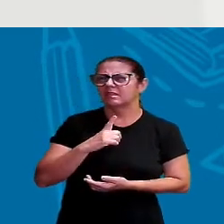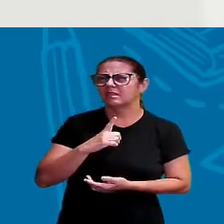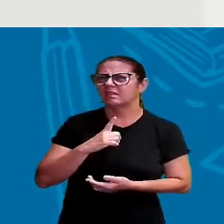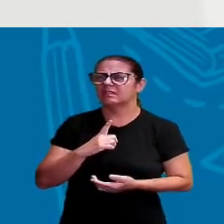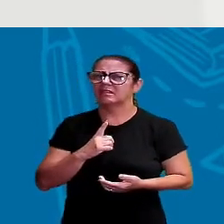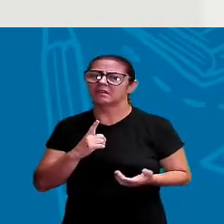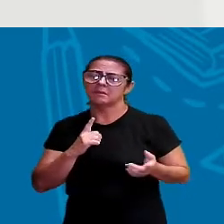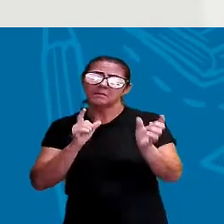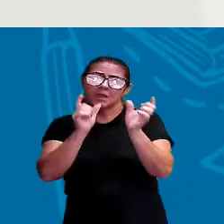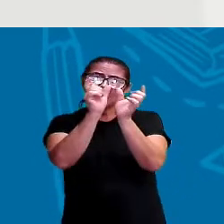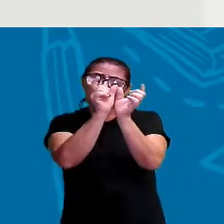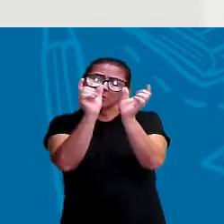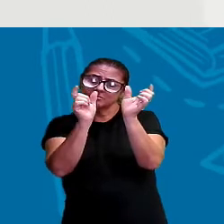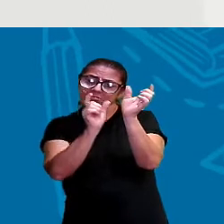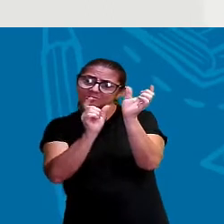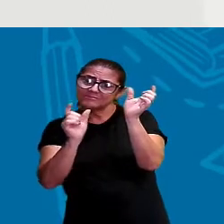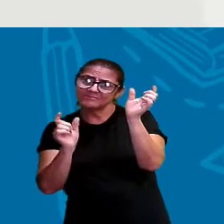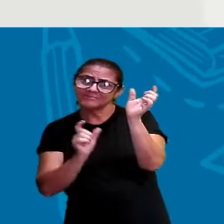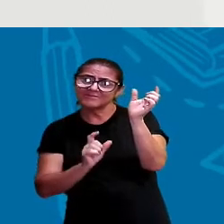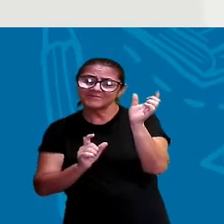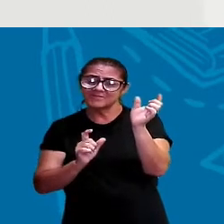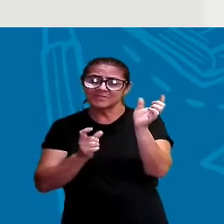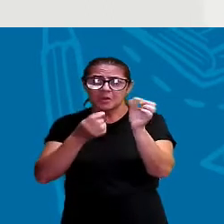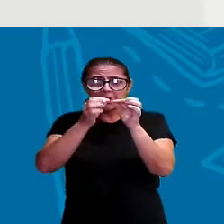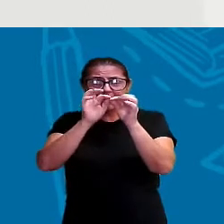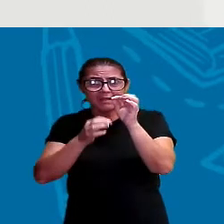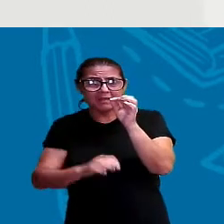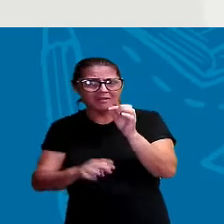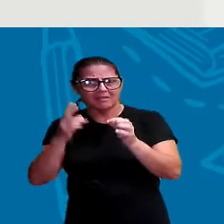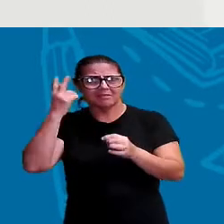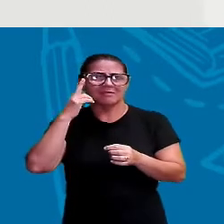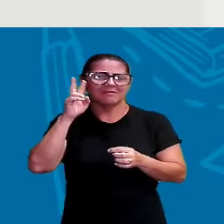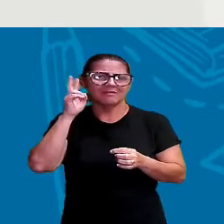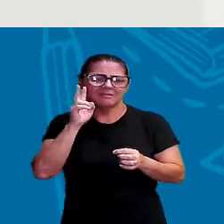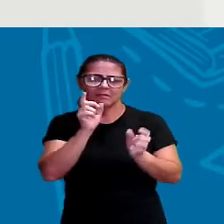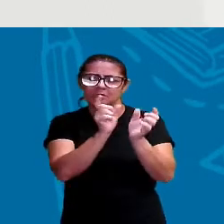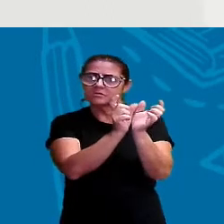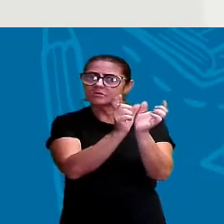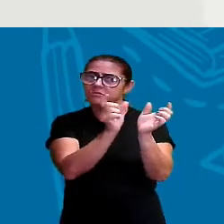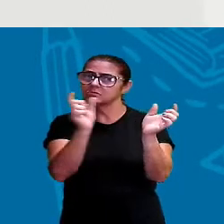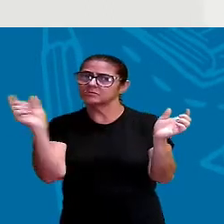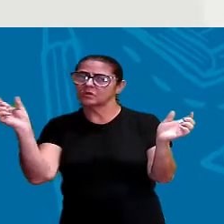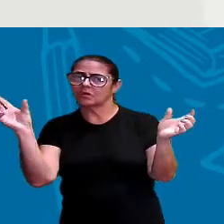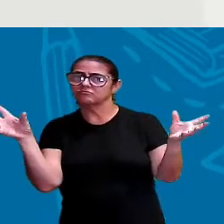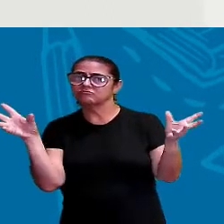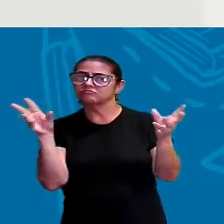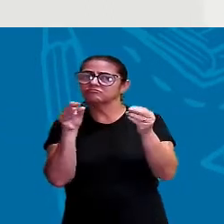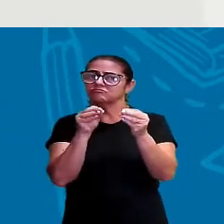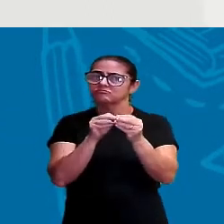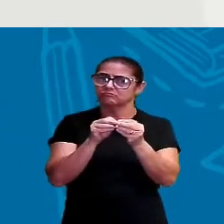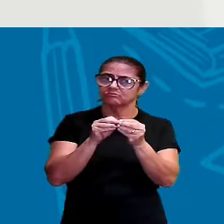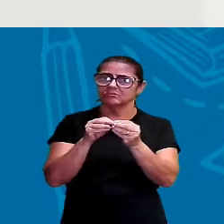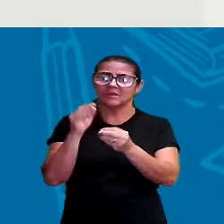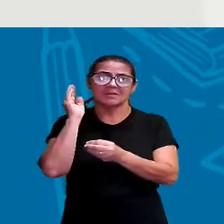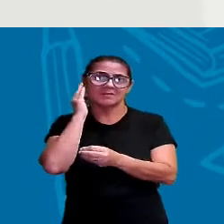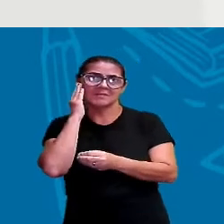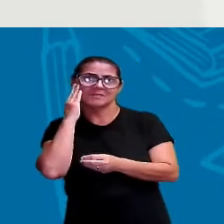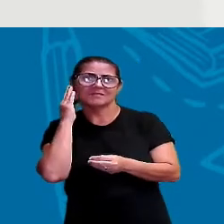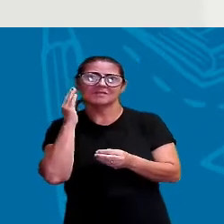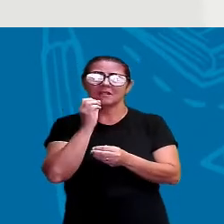é uma história extensa. Já as tirinhas não, tem uma limitação. Ela é bem enxuta, bem rápida de ser